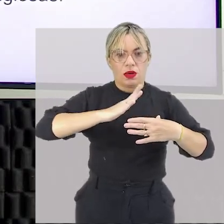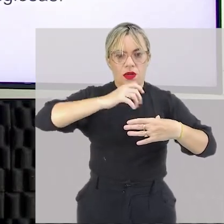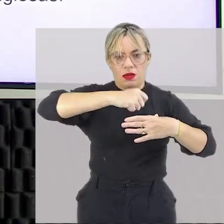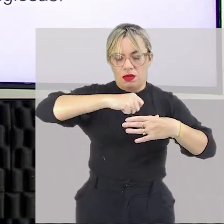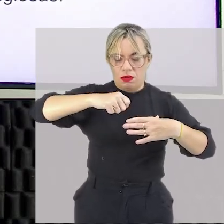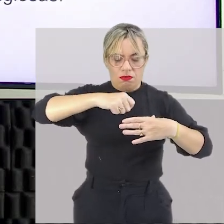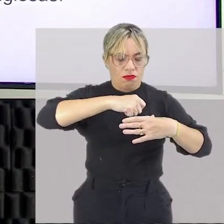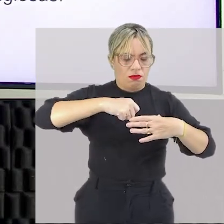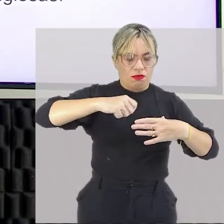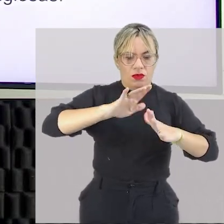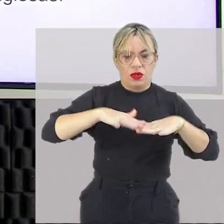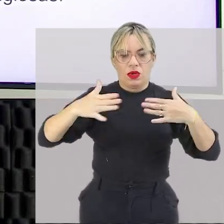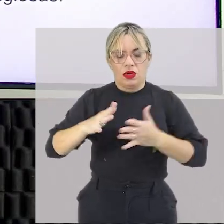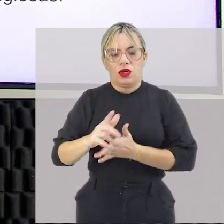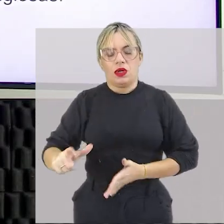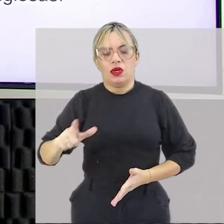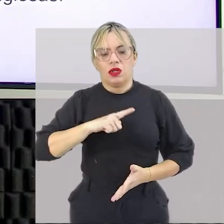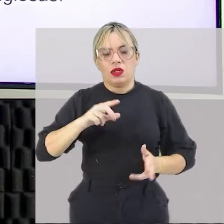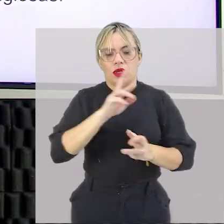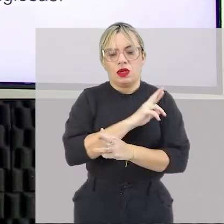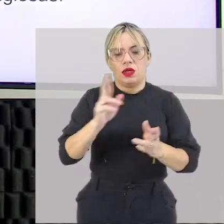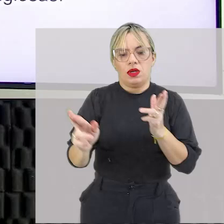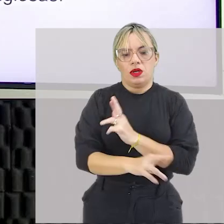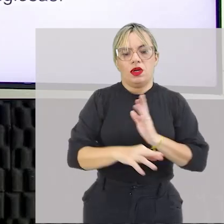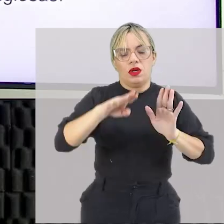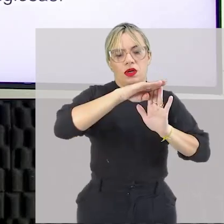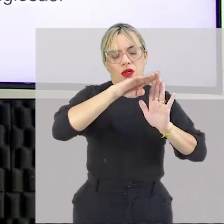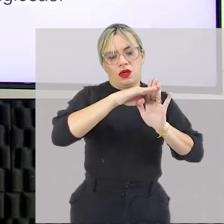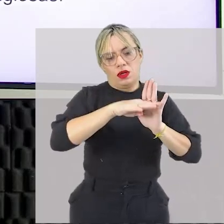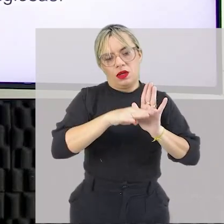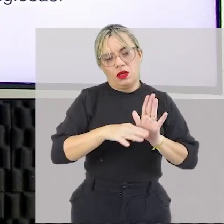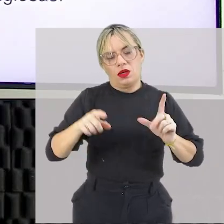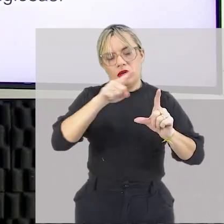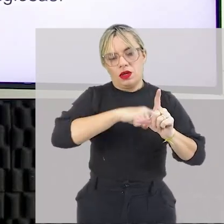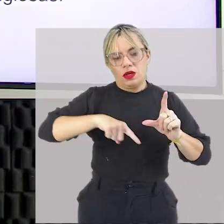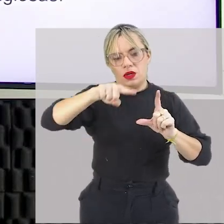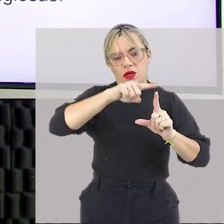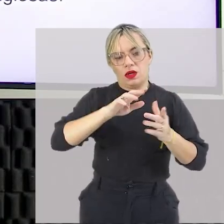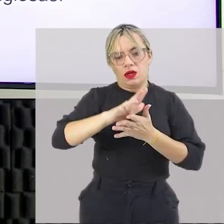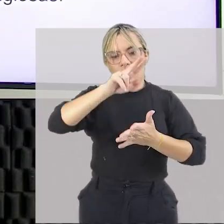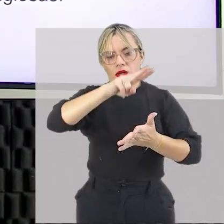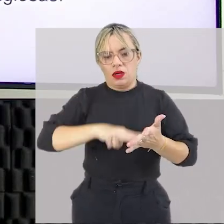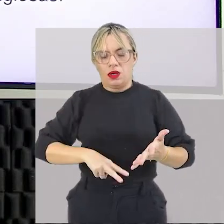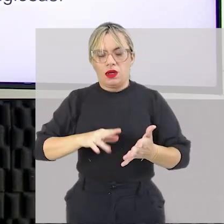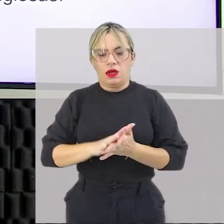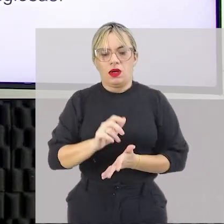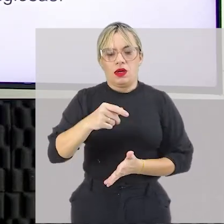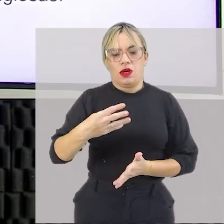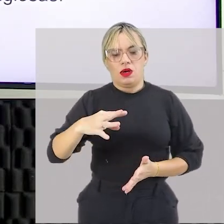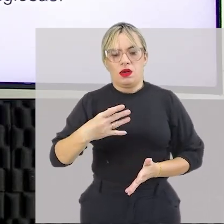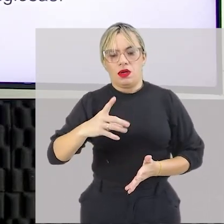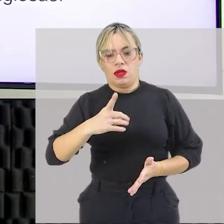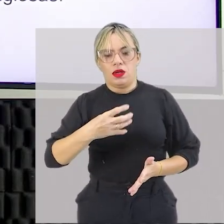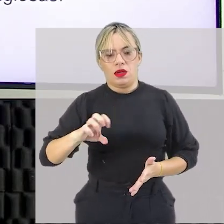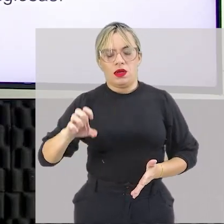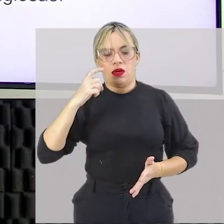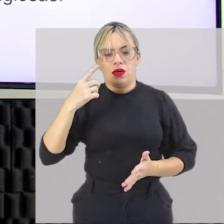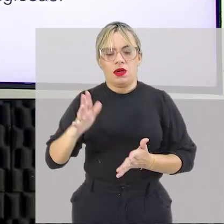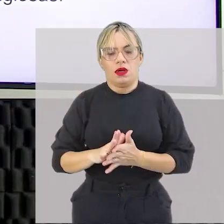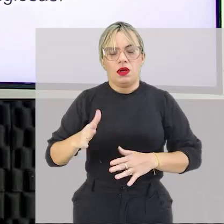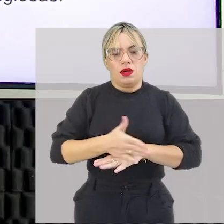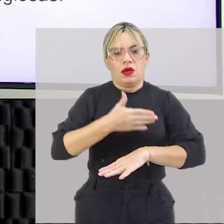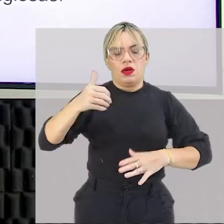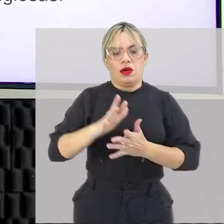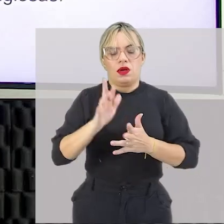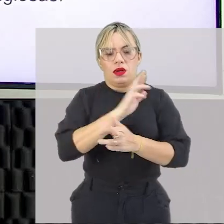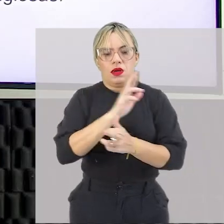tampas de panela tem a ver com as opções que a gente vai ler agora, A, B, C, D e E. Aquela que melhor responder, que mais